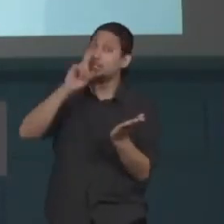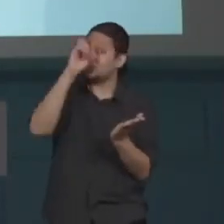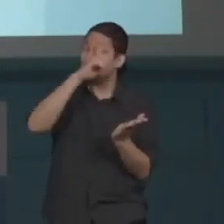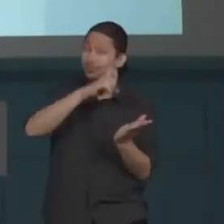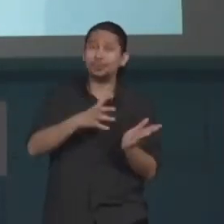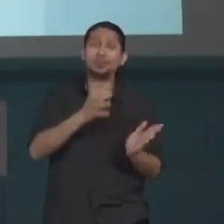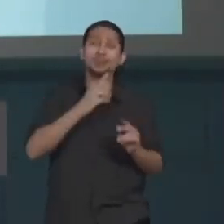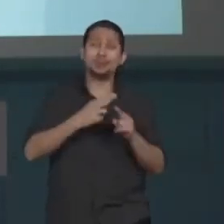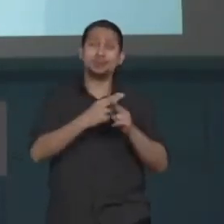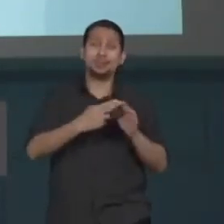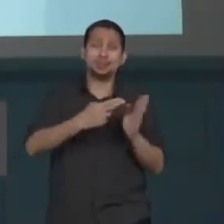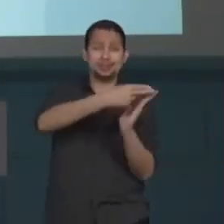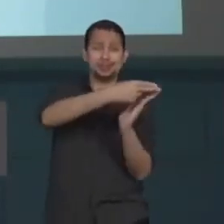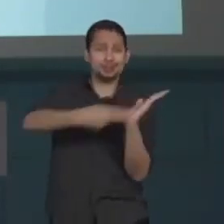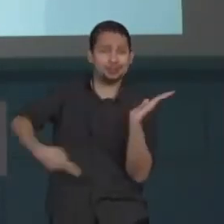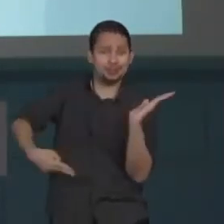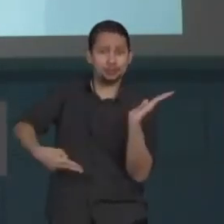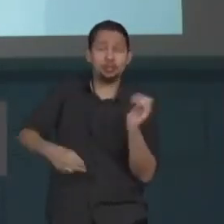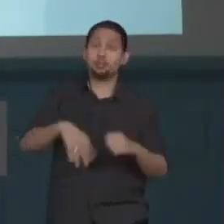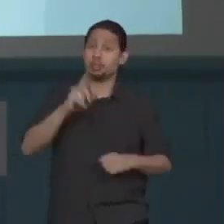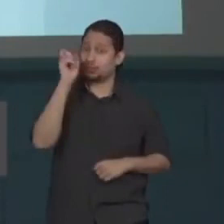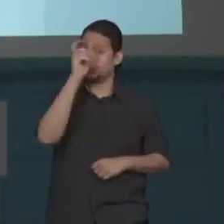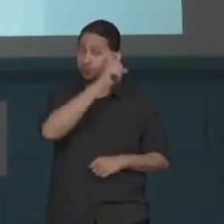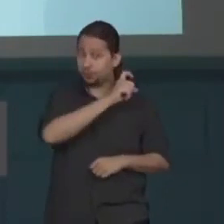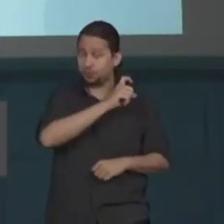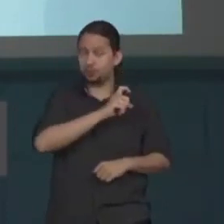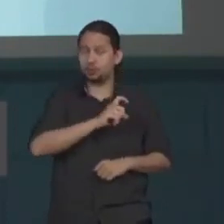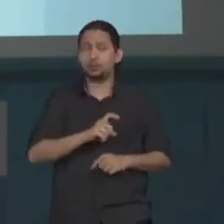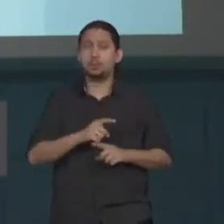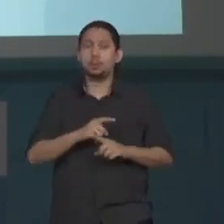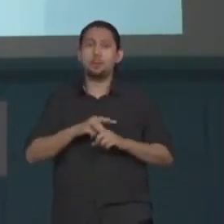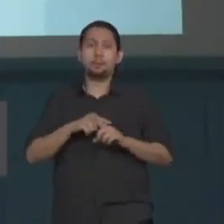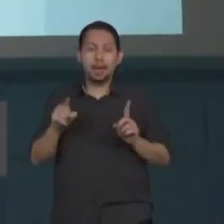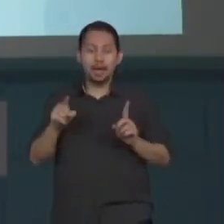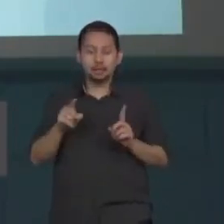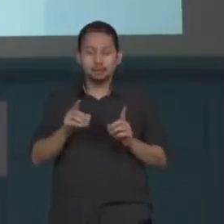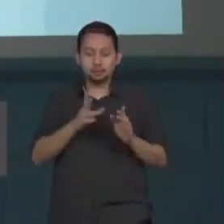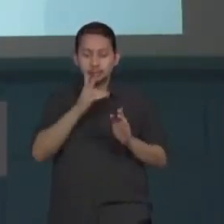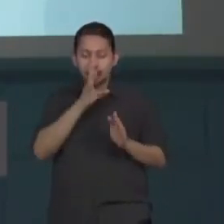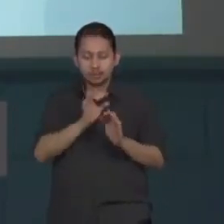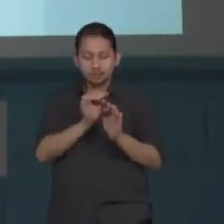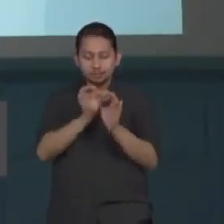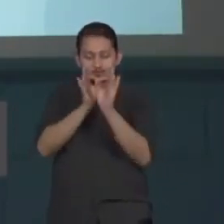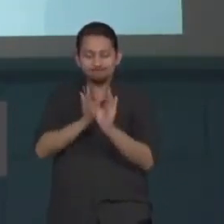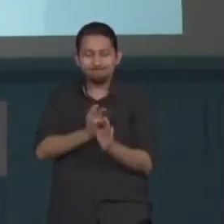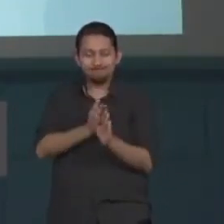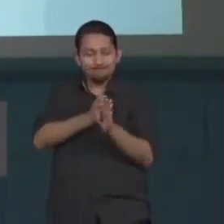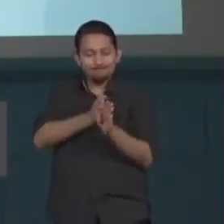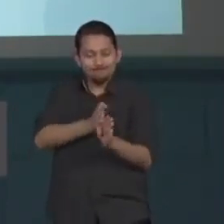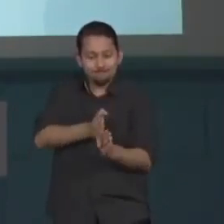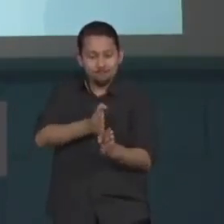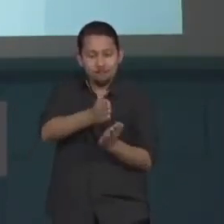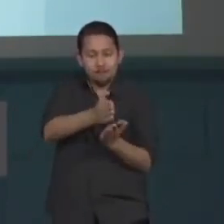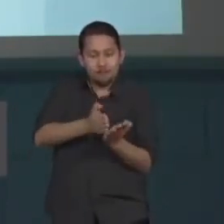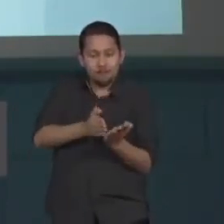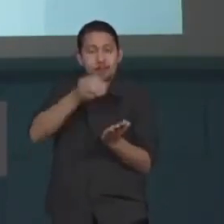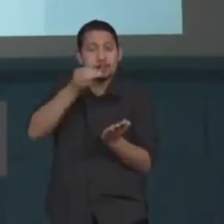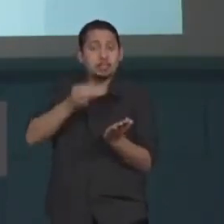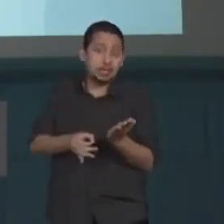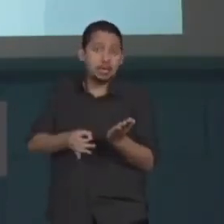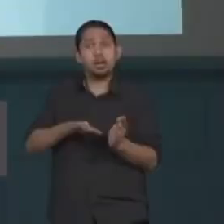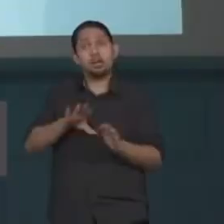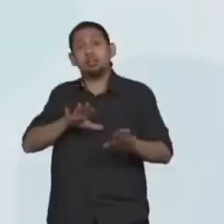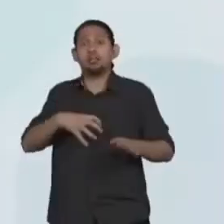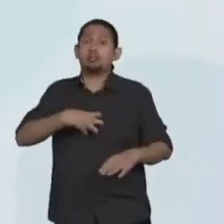demorado no caso para cortar, porém fica mais preciso ali o tamanho certinho das medidas